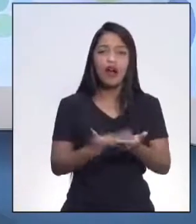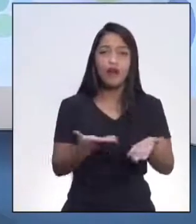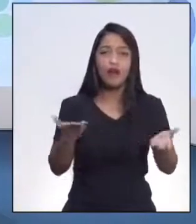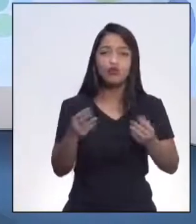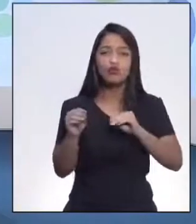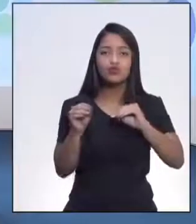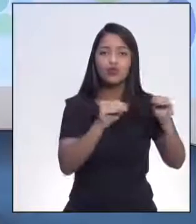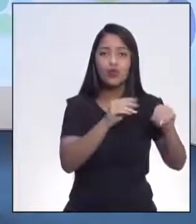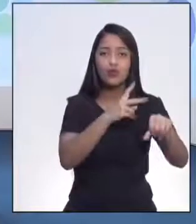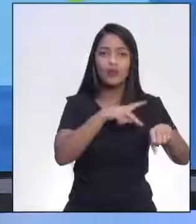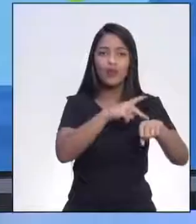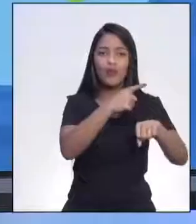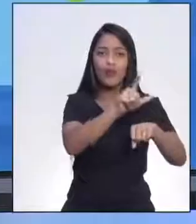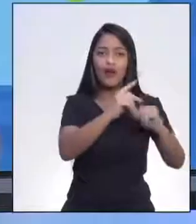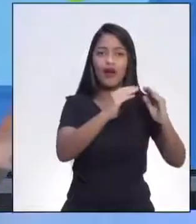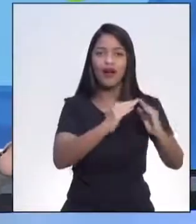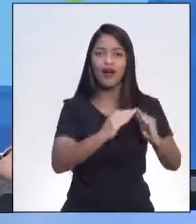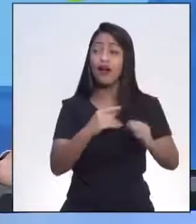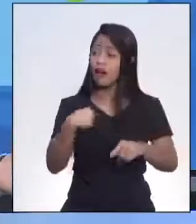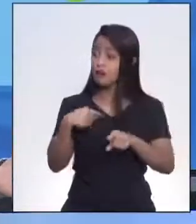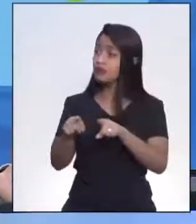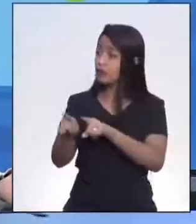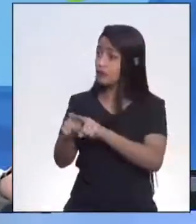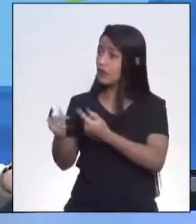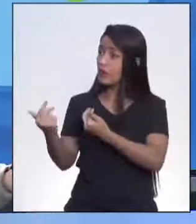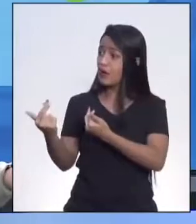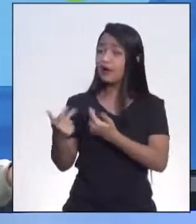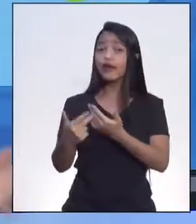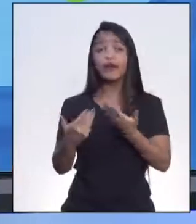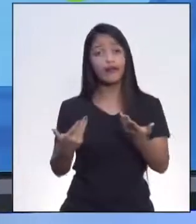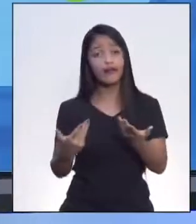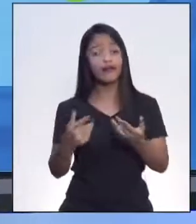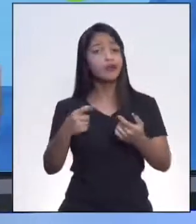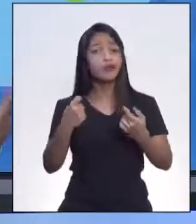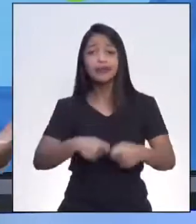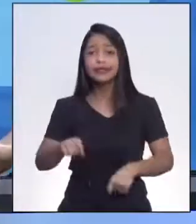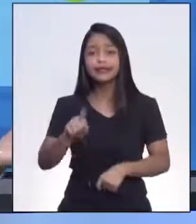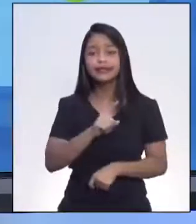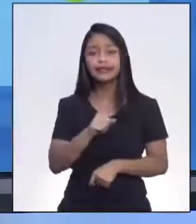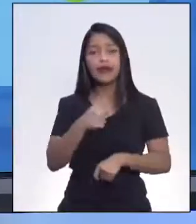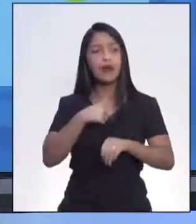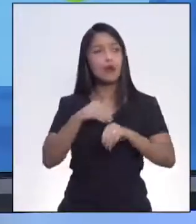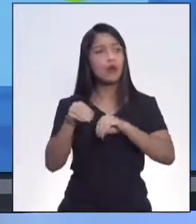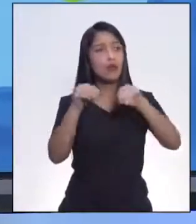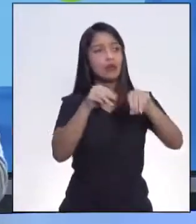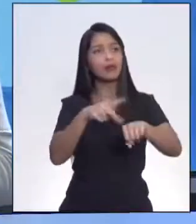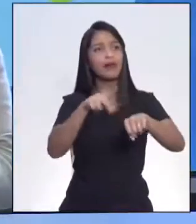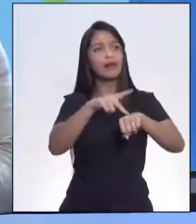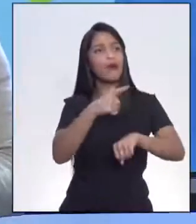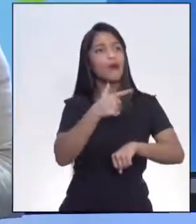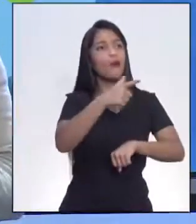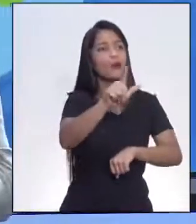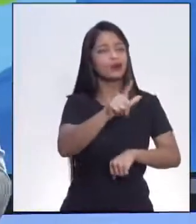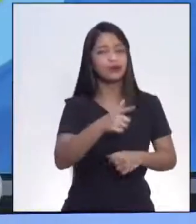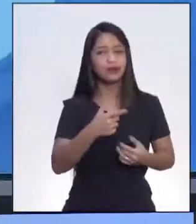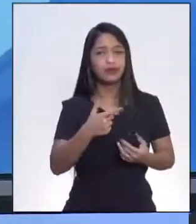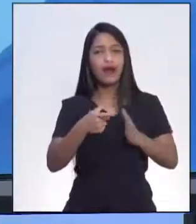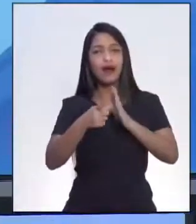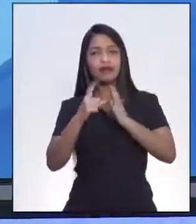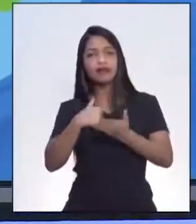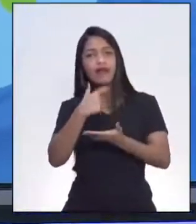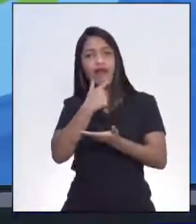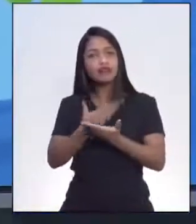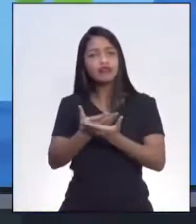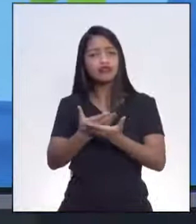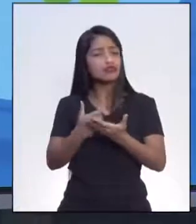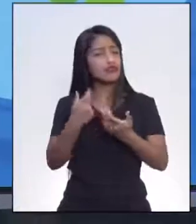país para usar o inglês. A gente usa o inglês no nosso dia a dia, né? Em várias outras palavras que estão no nosso cotidiano. Ok?